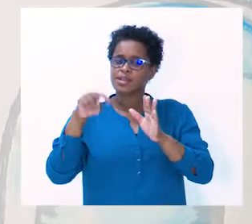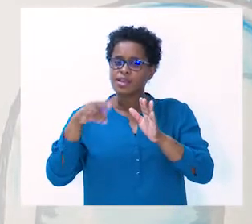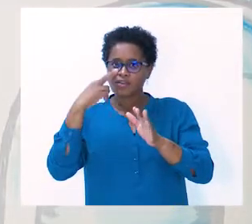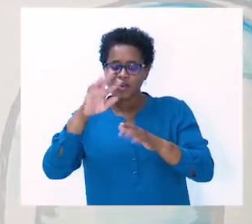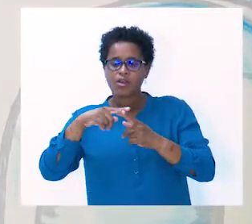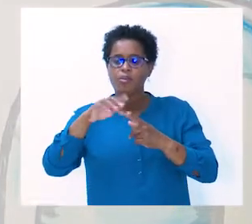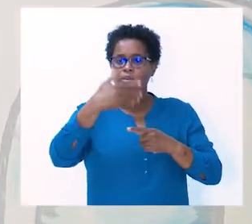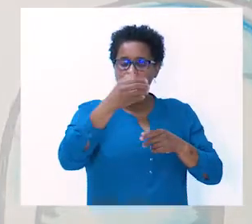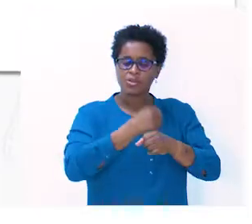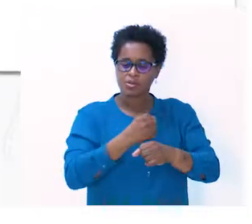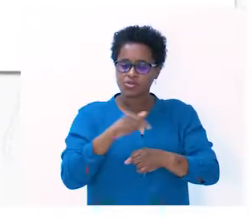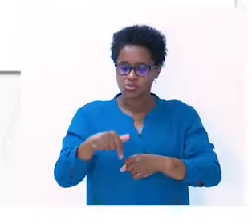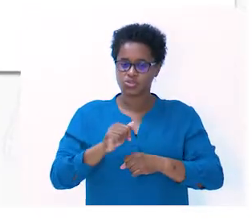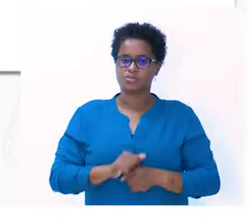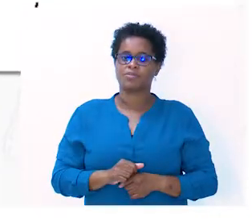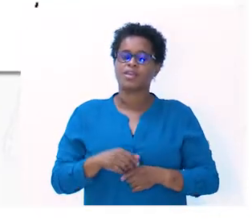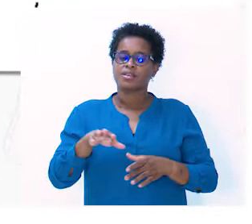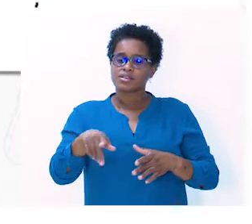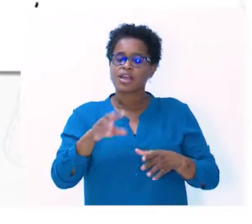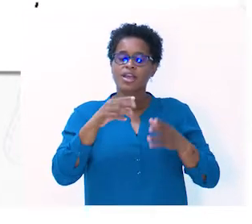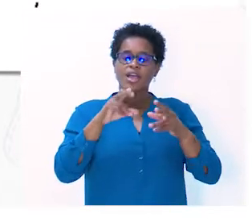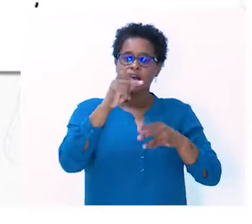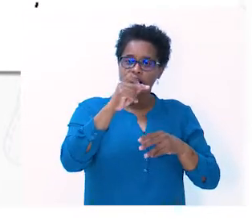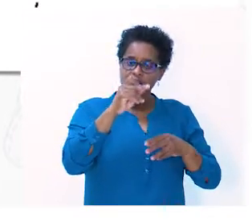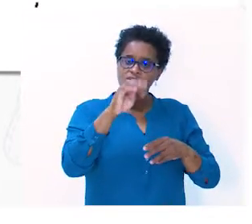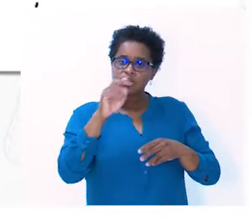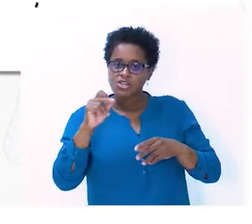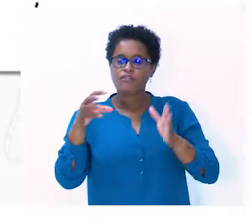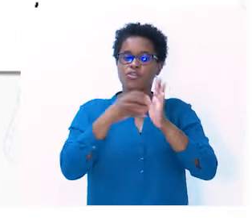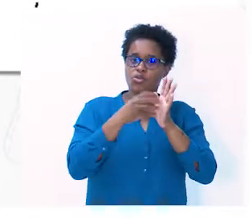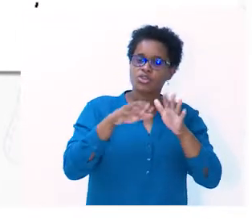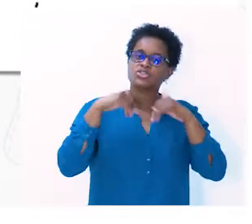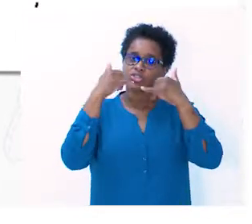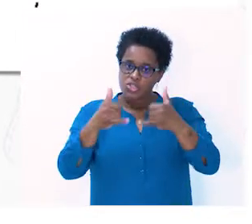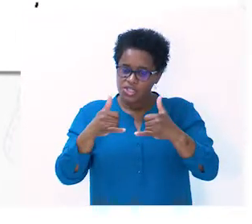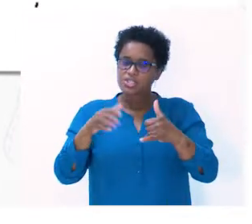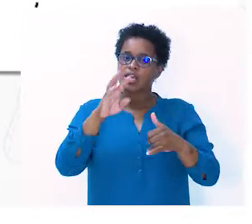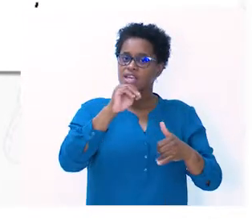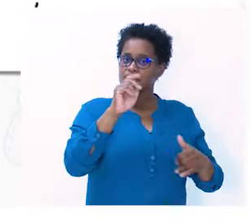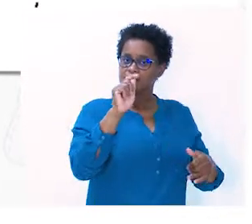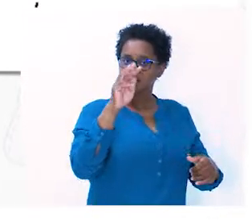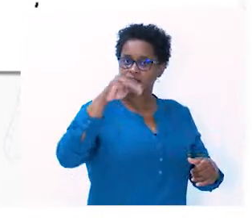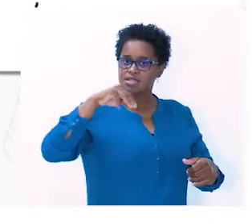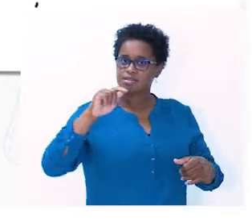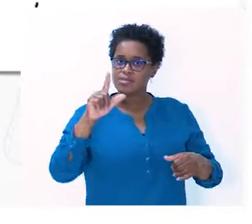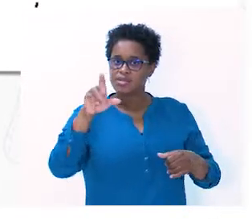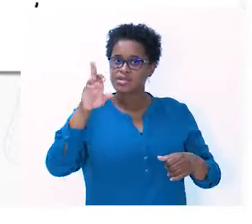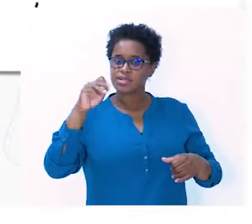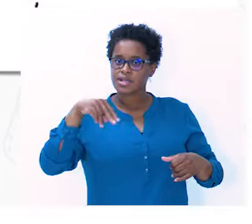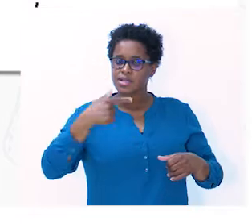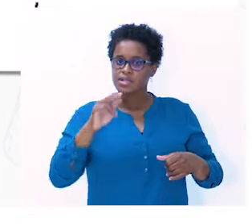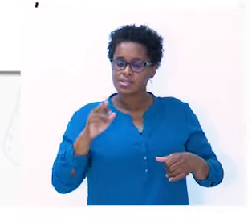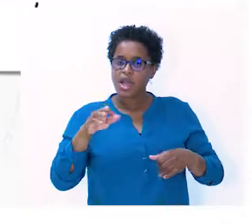primeiro exercício de hoje. Diz o seguinte: as figuras seguintes são semelhantes. Calcula os